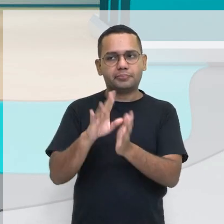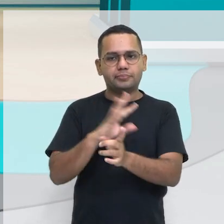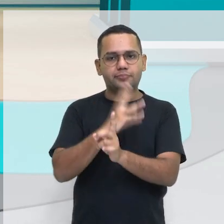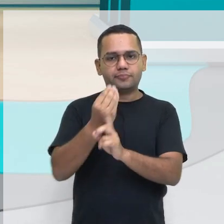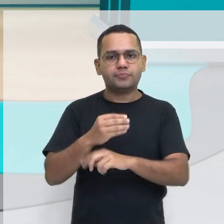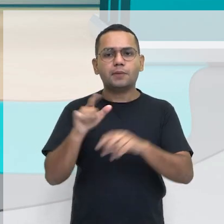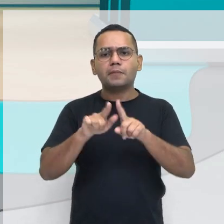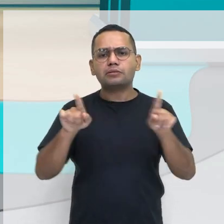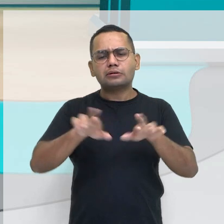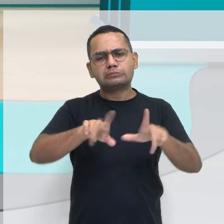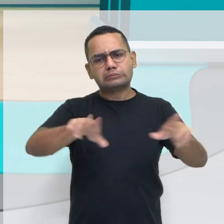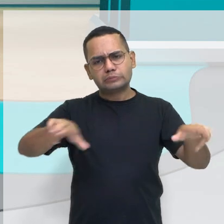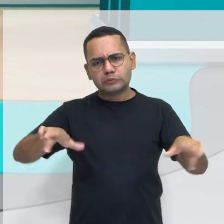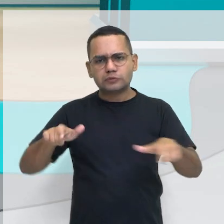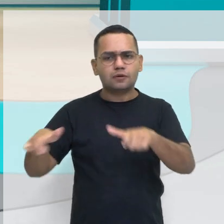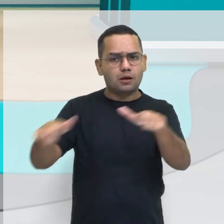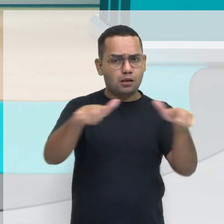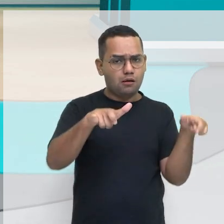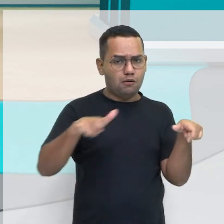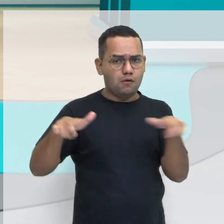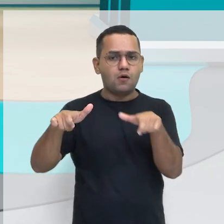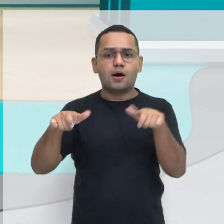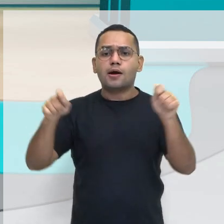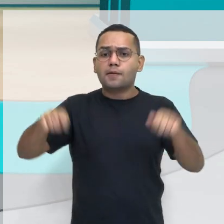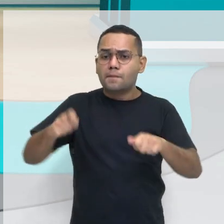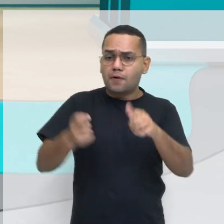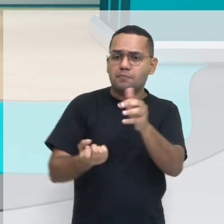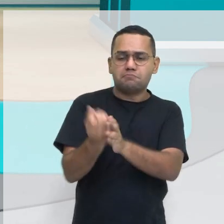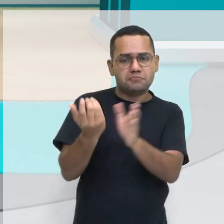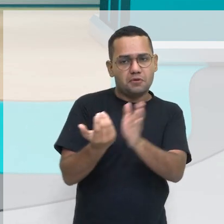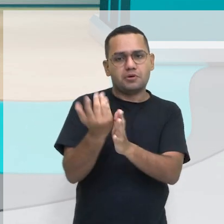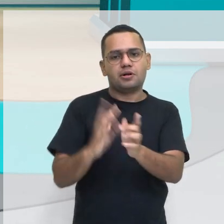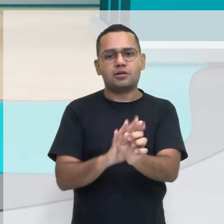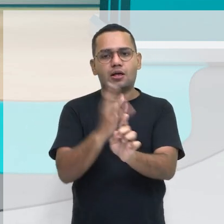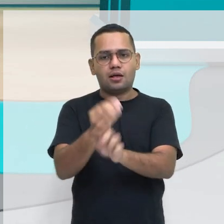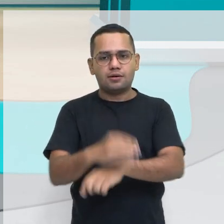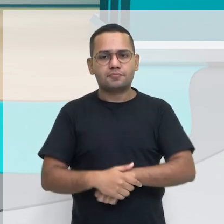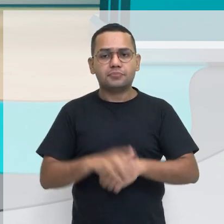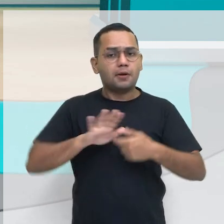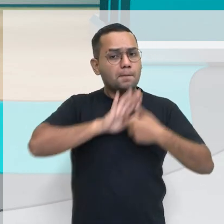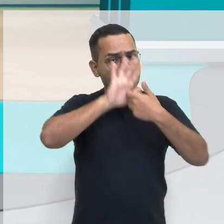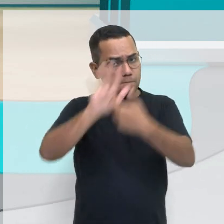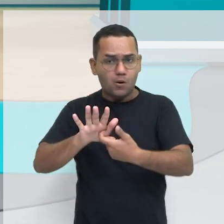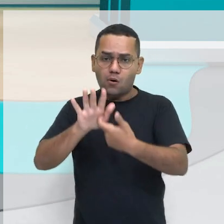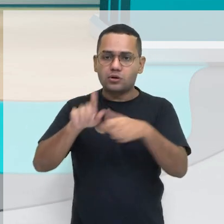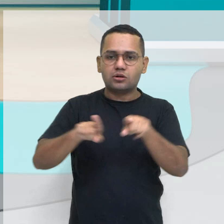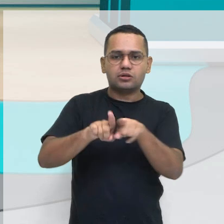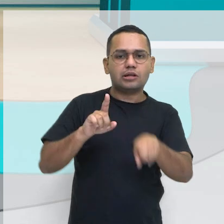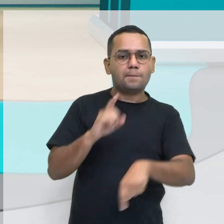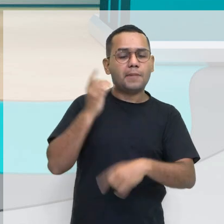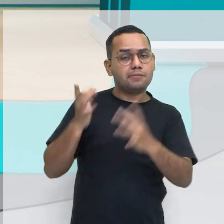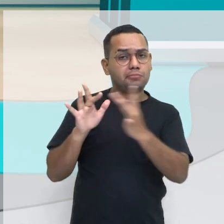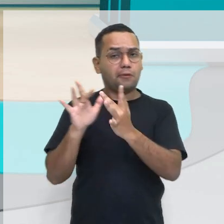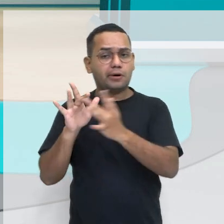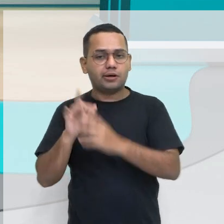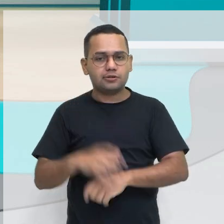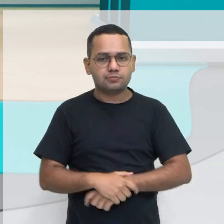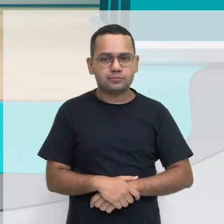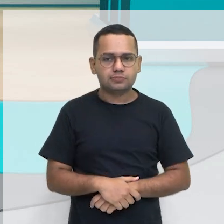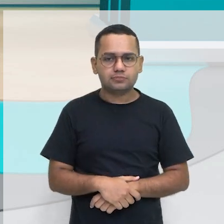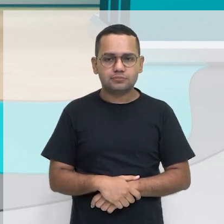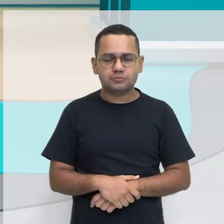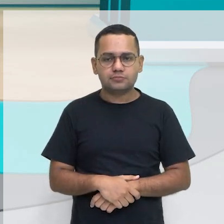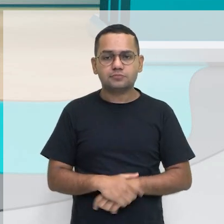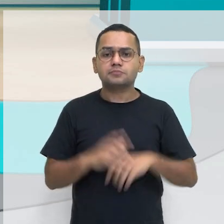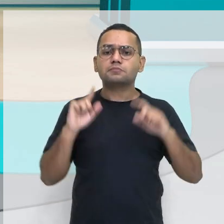diversos contextos e ambientes em que a arte é produzida, exibida e experimentada. E